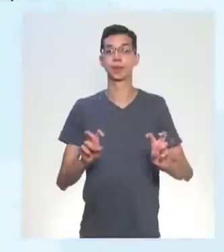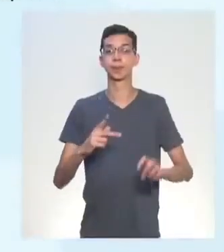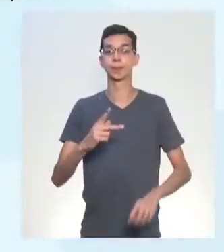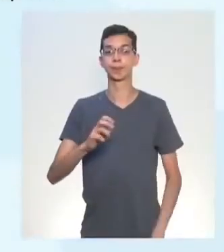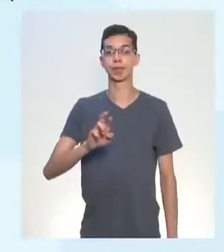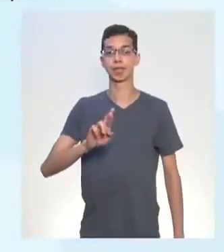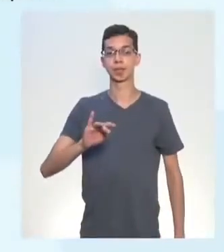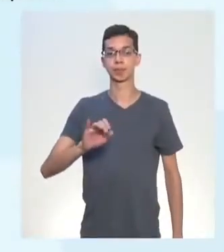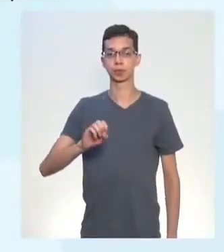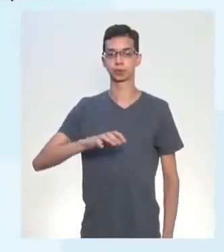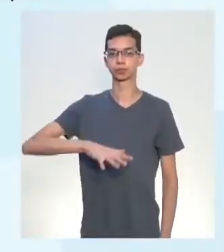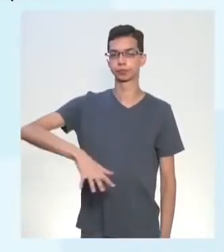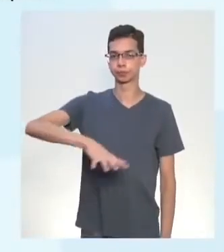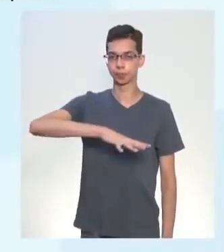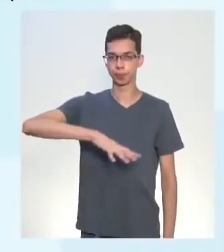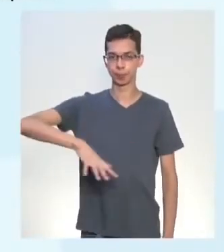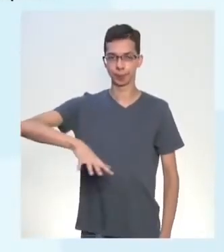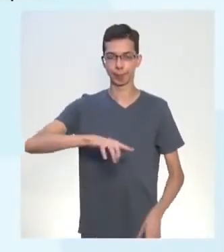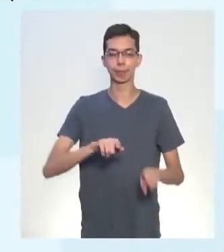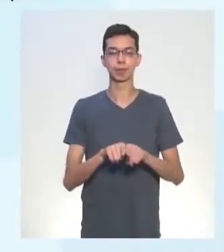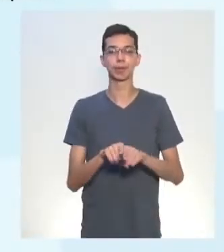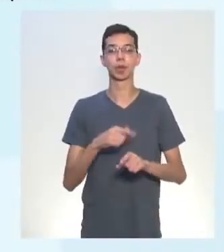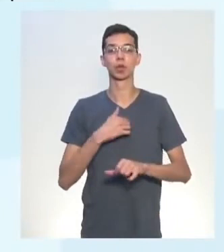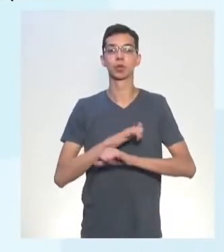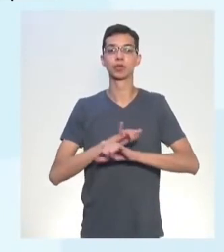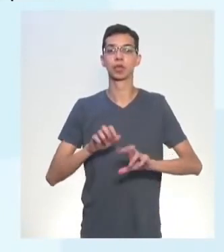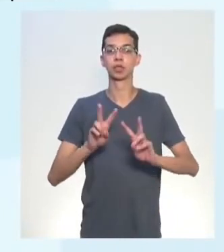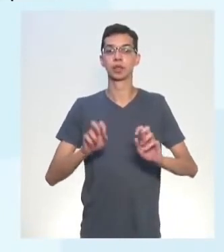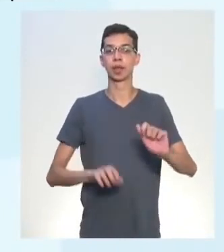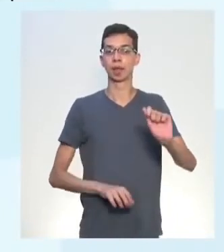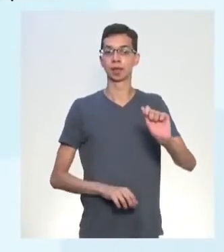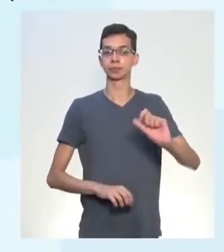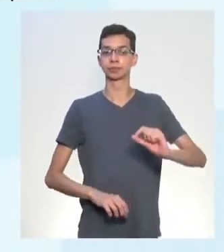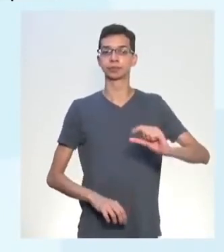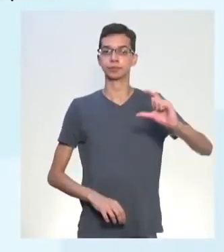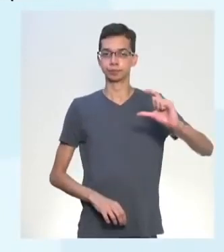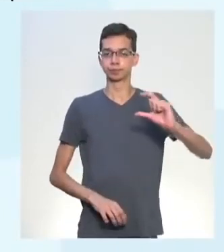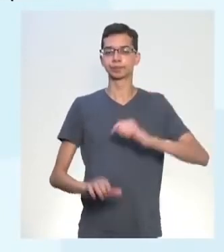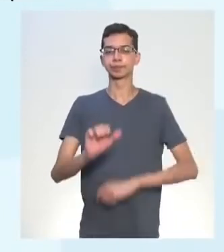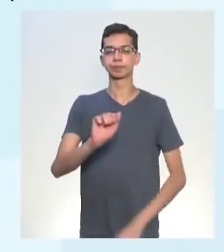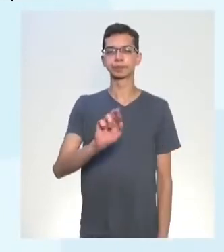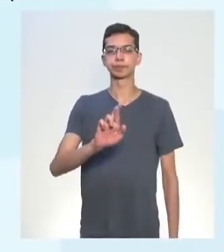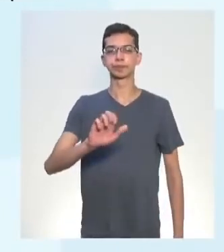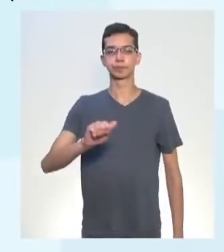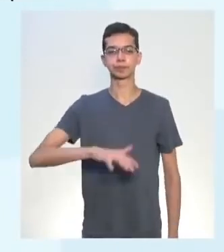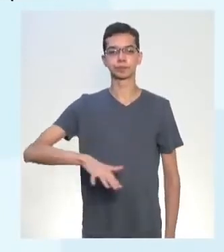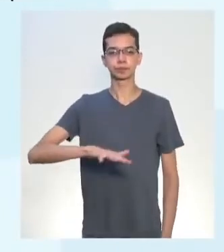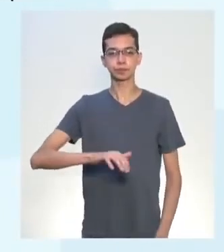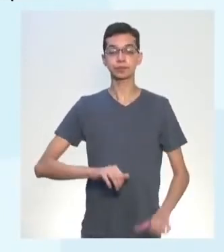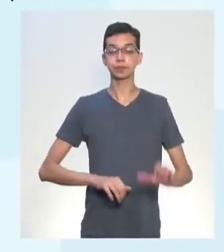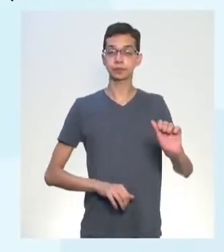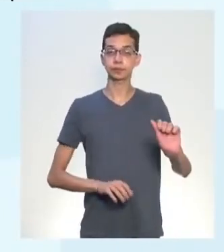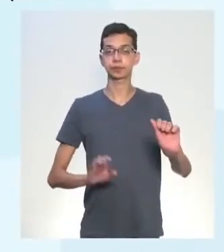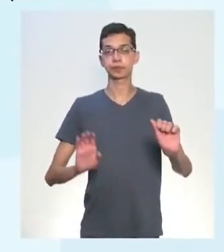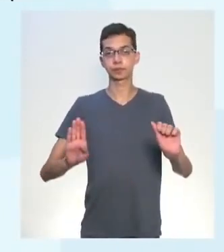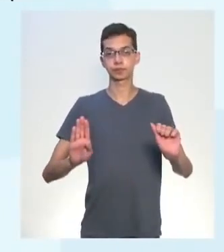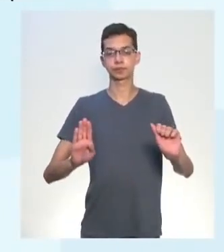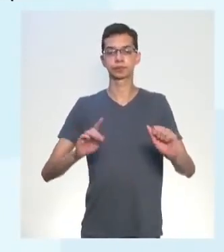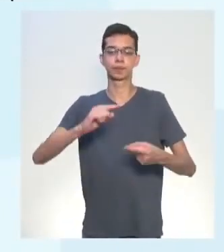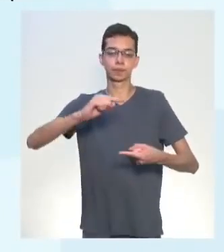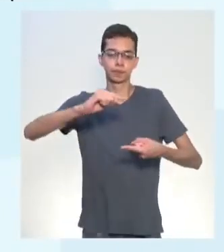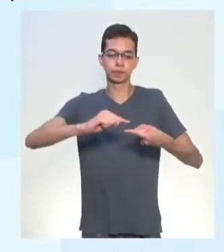pela largura, eu chamei de A maiúsculo de área, né? E esses dois ladinhos aqui, A e B minúsculo. Muito bem, quem